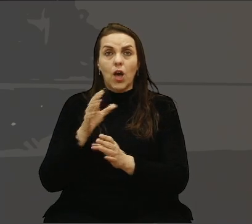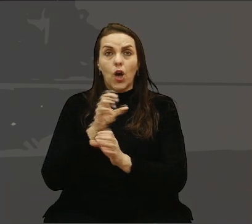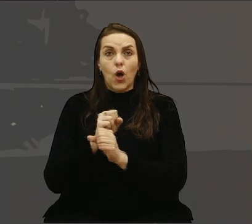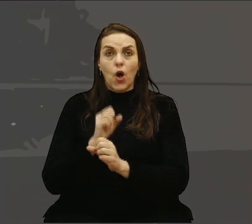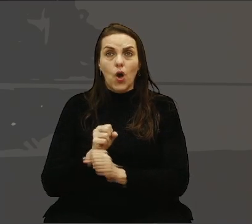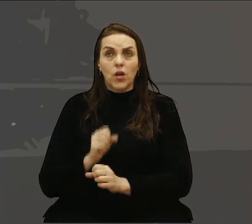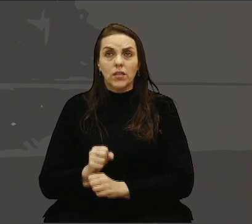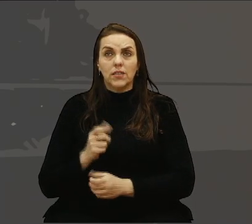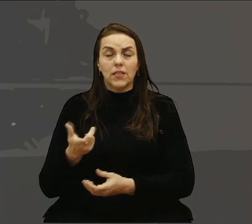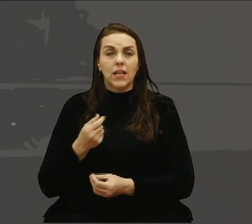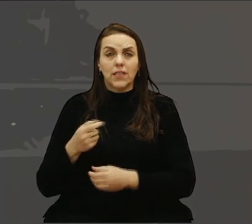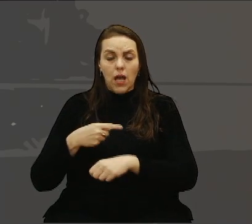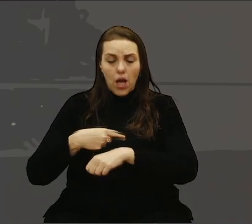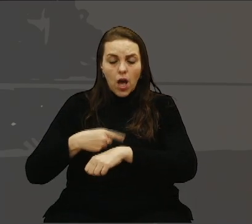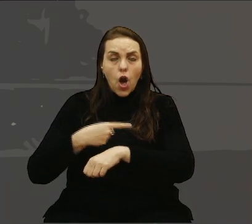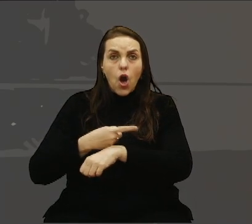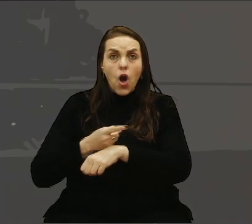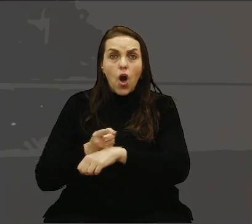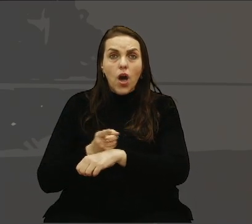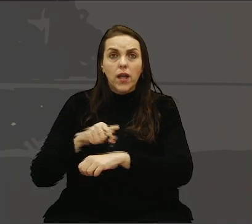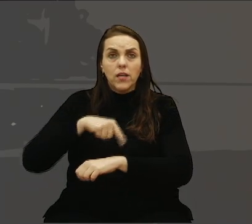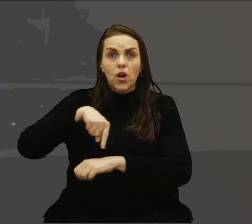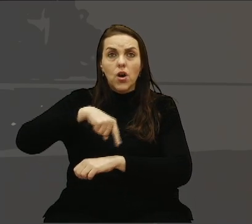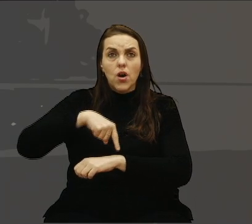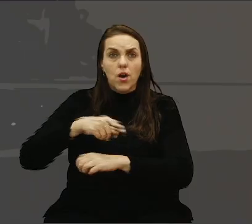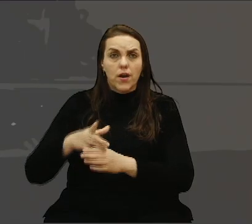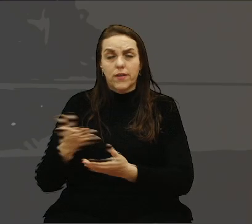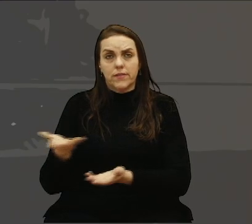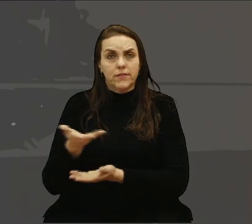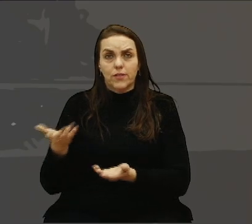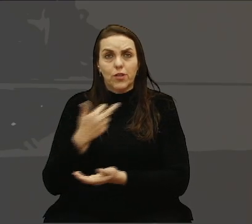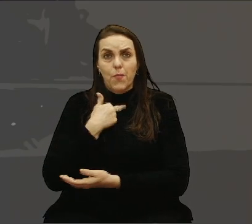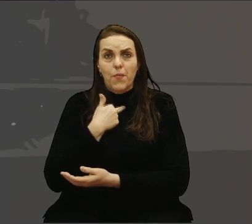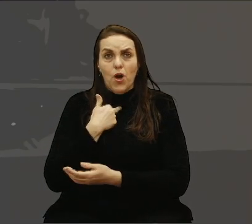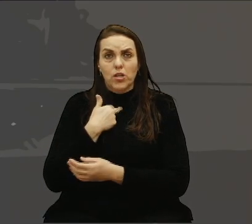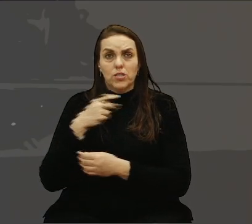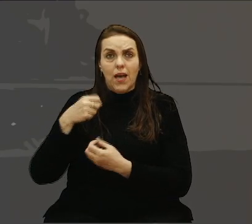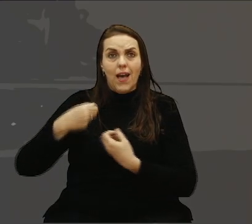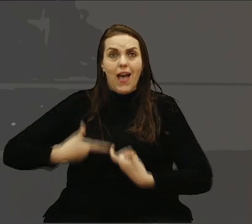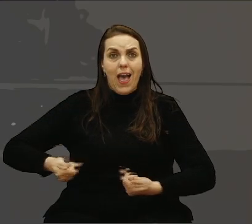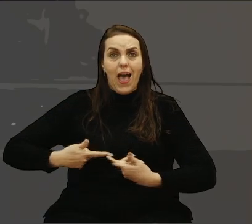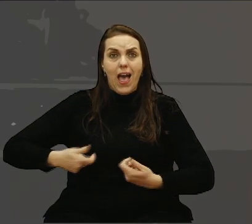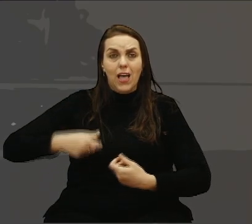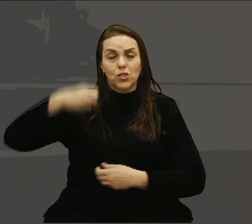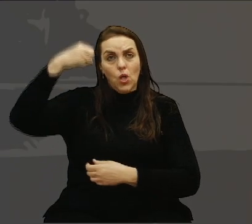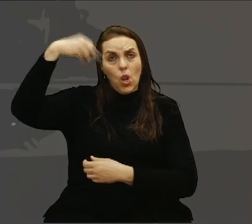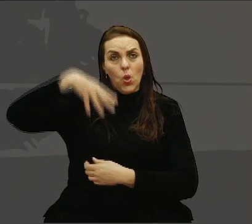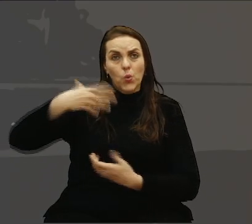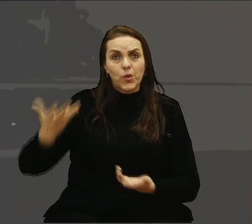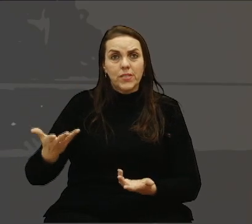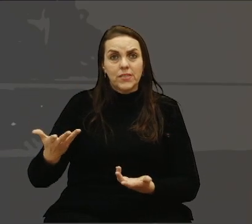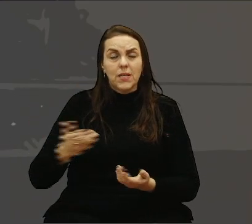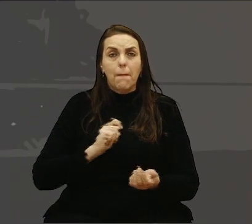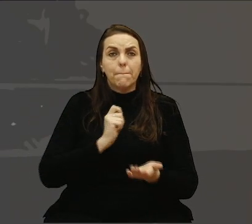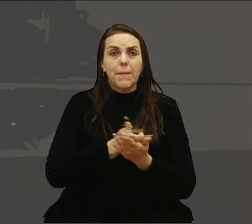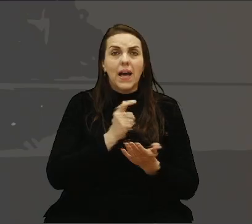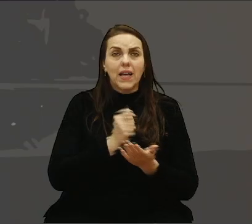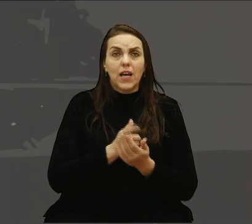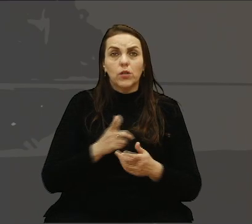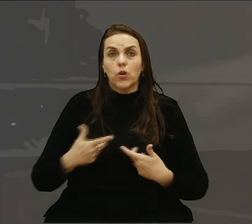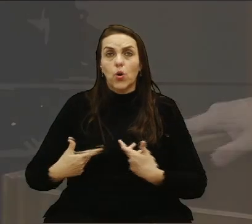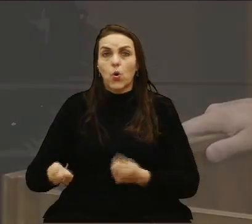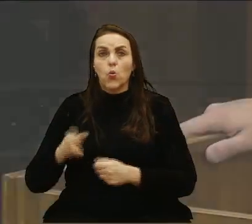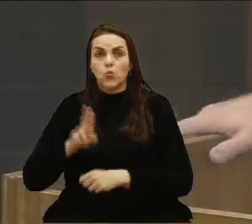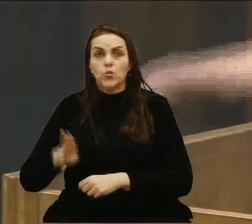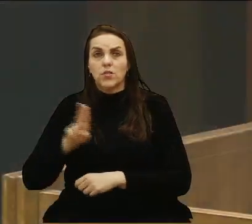que é isso que está acontecendo, as pessoas estão pagando por 500, 600 quilowatts e estão consumindo 120, vereador Rafael, e o senhor foi uma dessas vítimas.